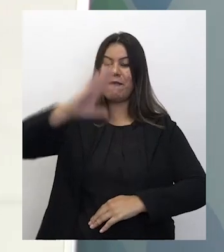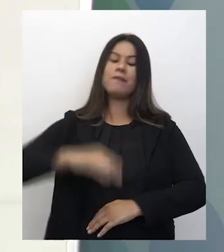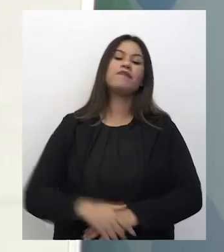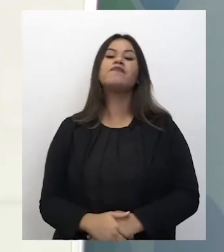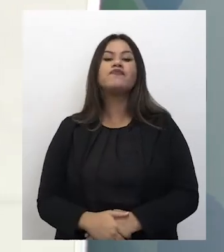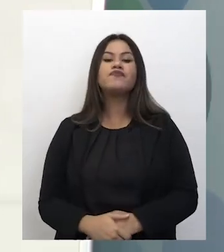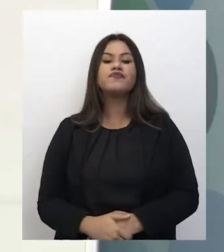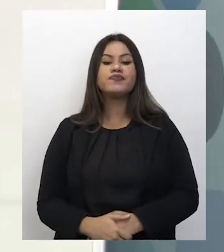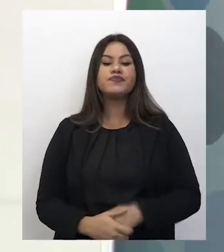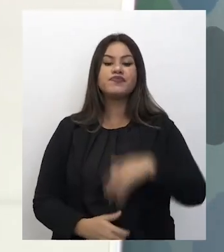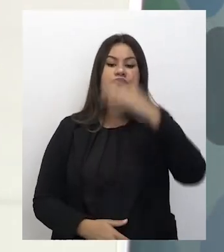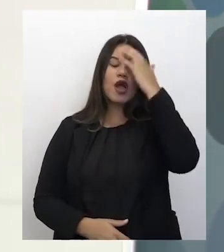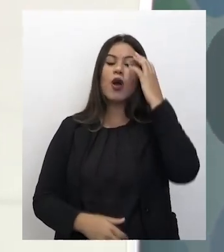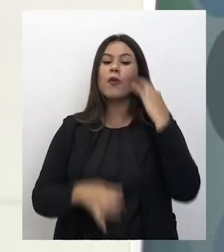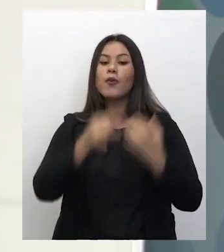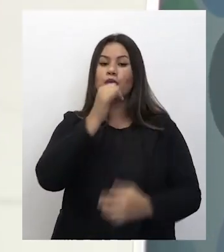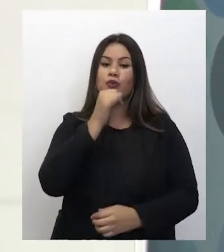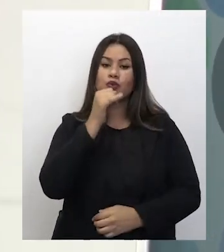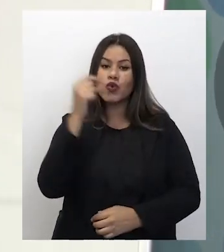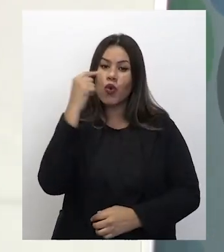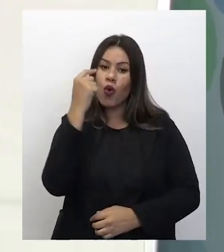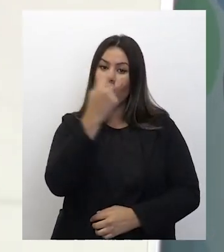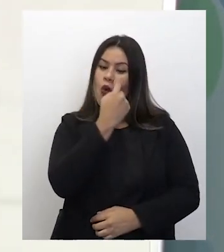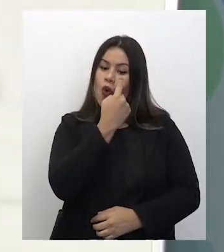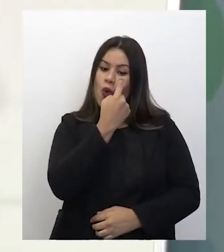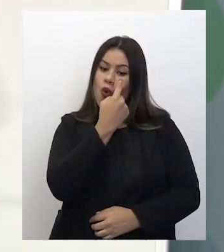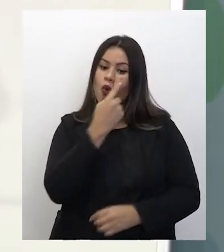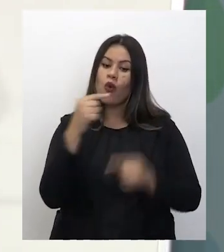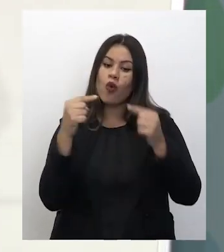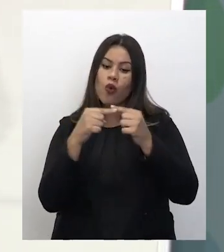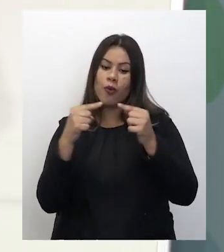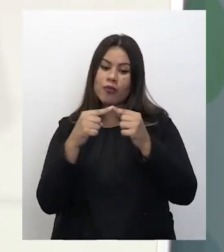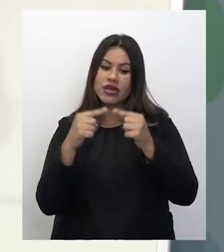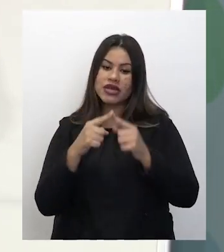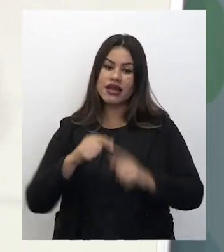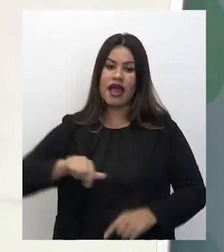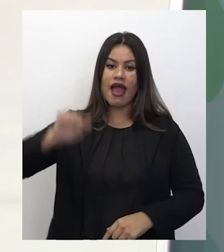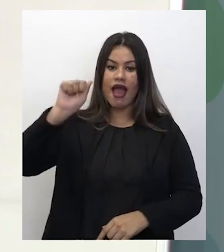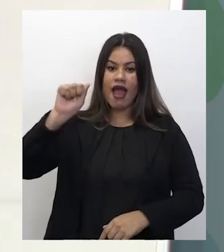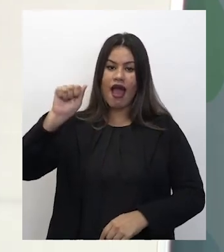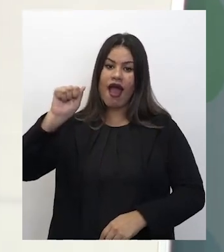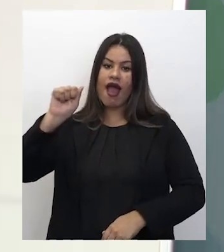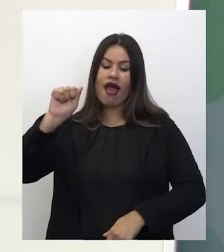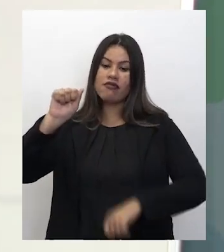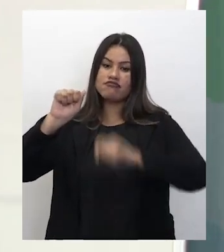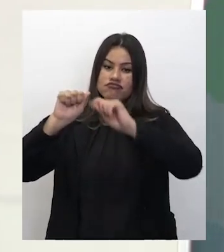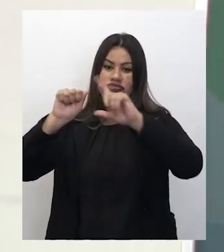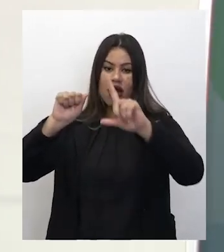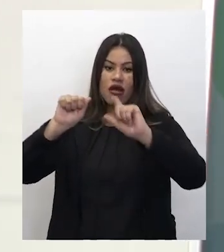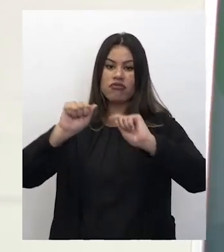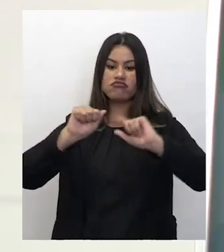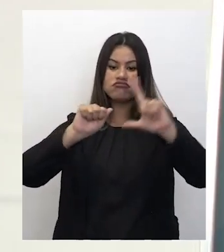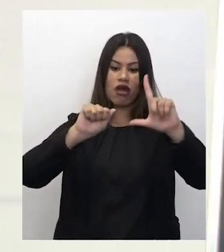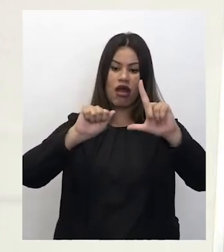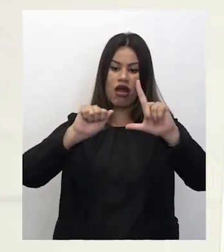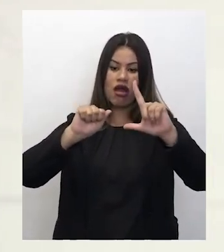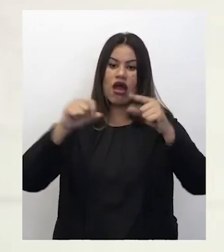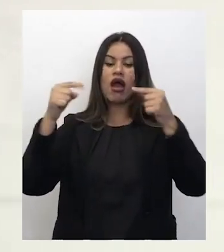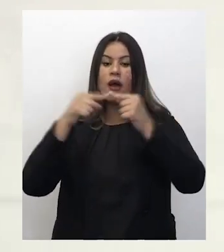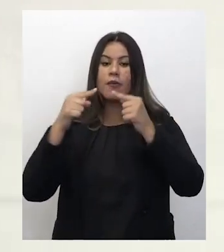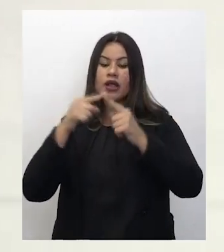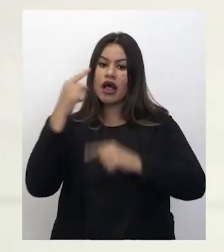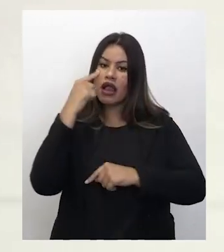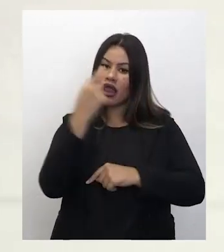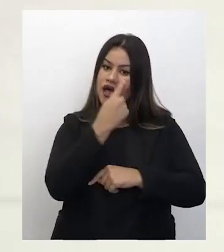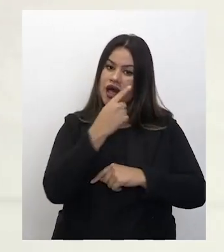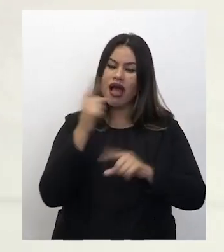Digamos que para a cor do olho, ela vai ser azão. Isso quer dizer que ela tem o olho azul porque a letra é